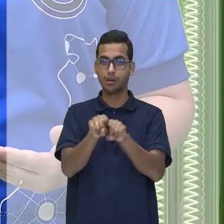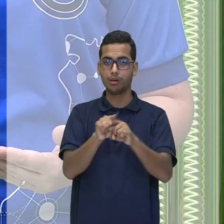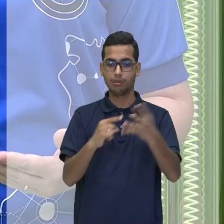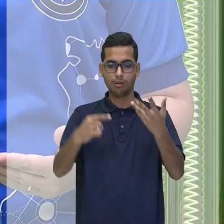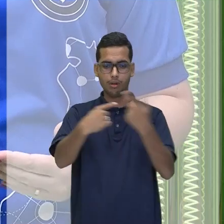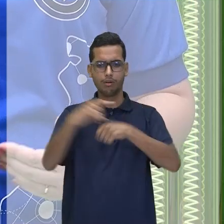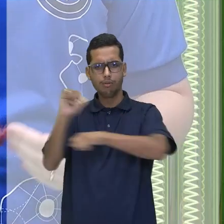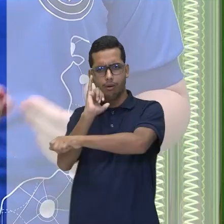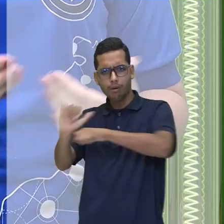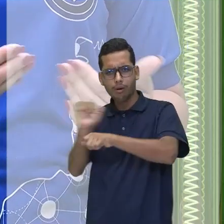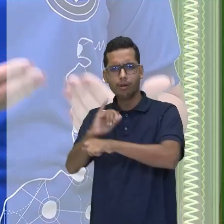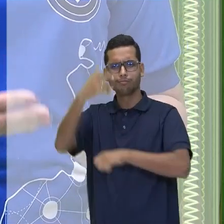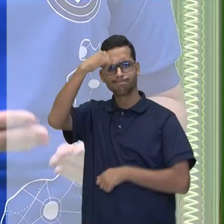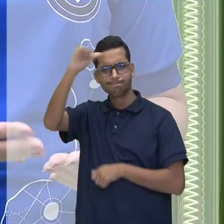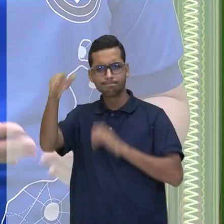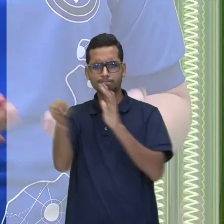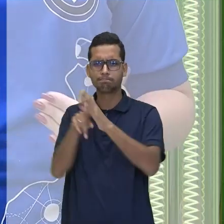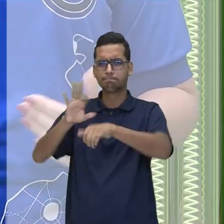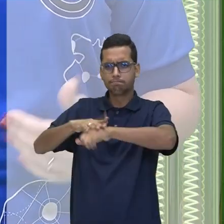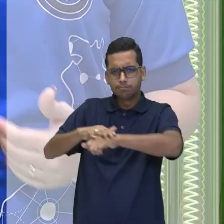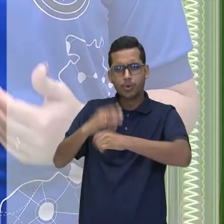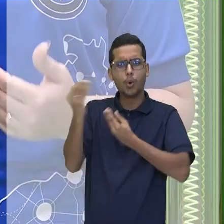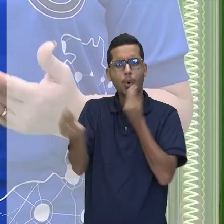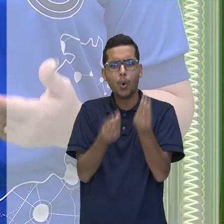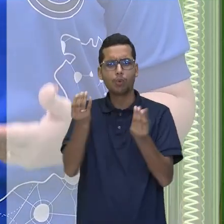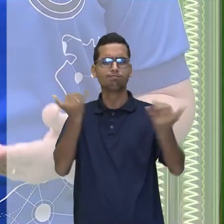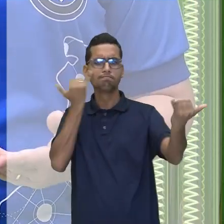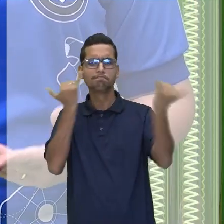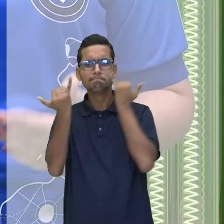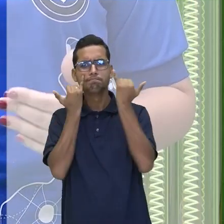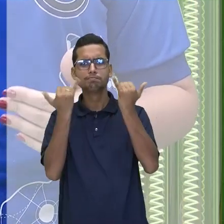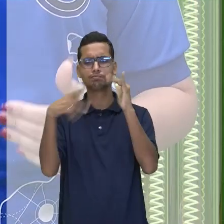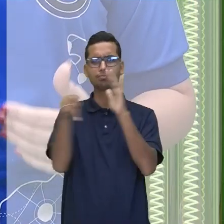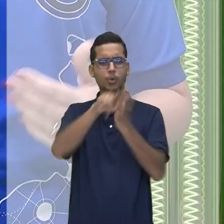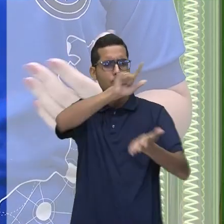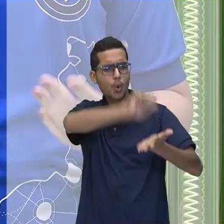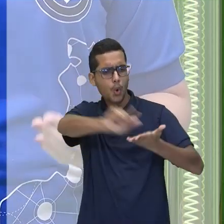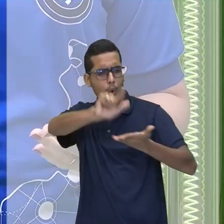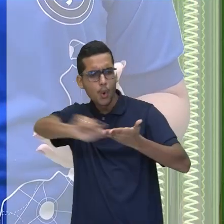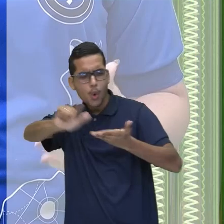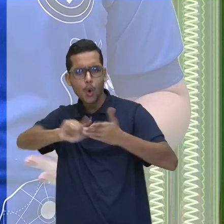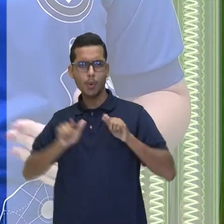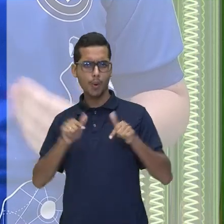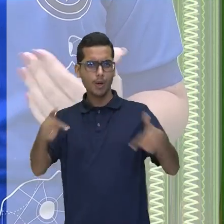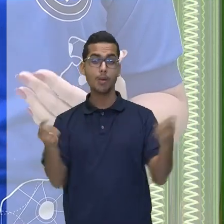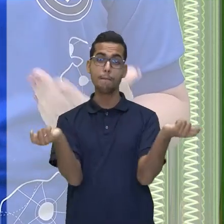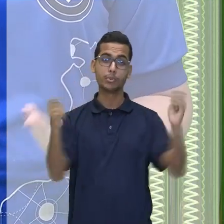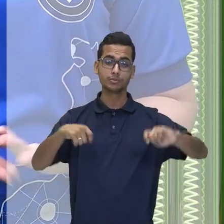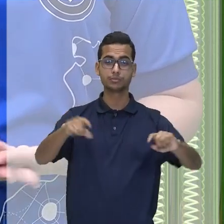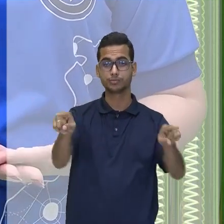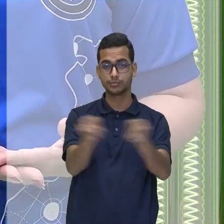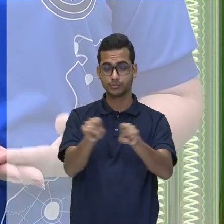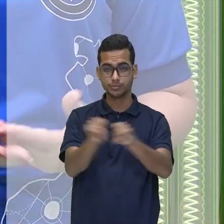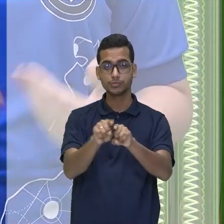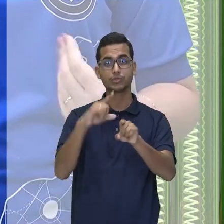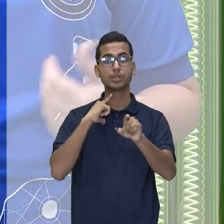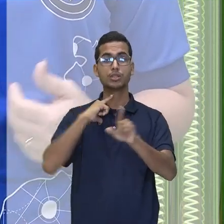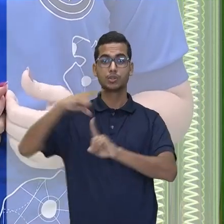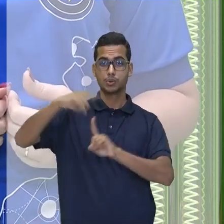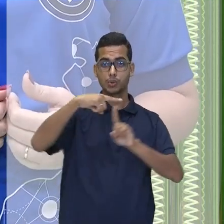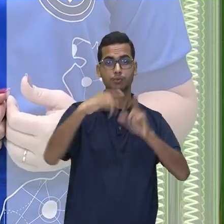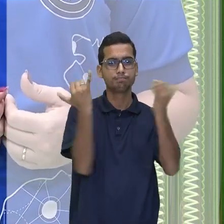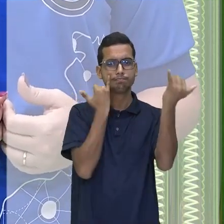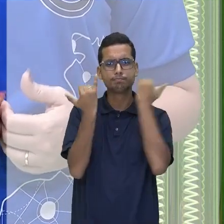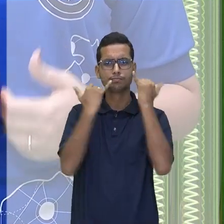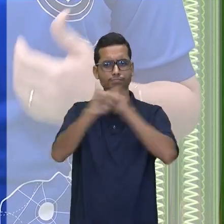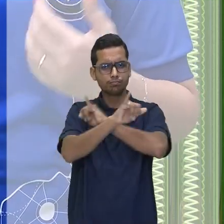essas doenças com informações, com medidas sanitárias, e todas essas, né, requerem aí algum tipo de